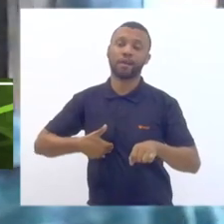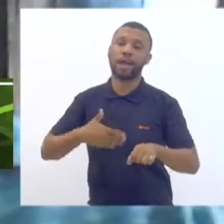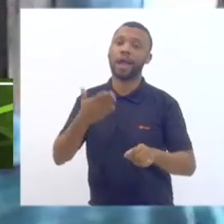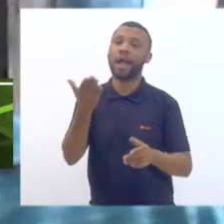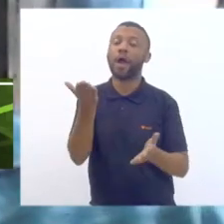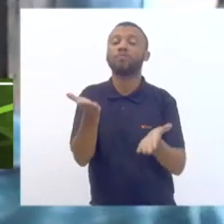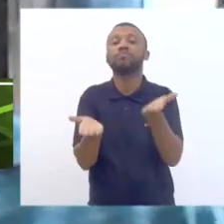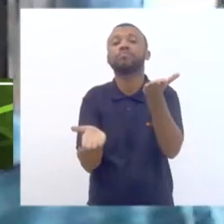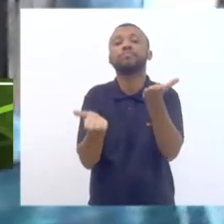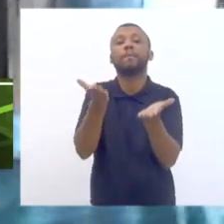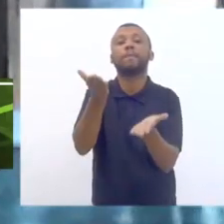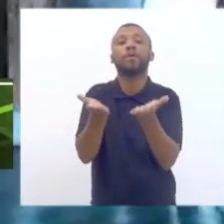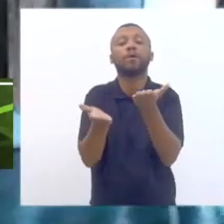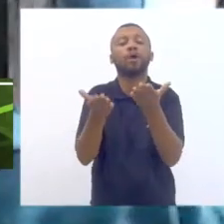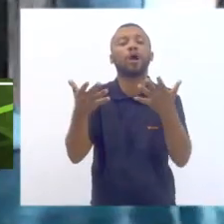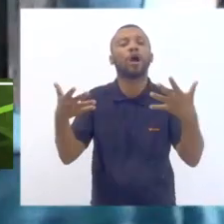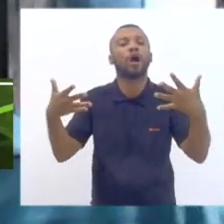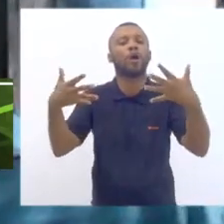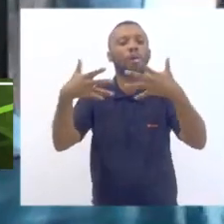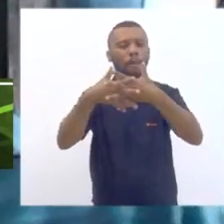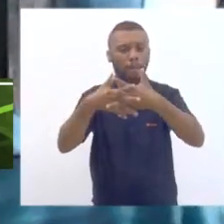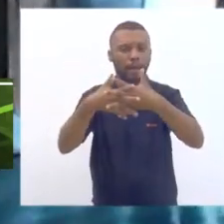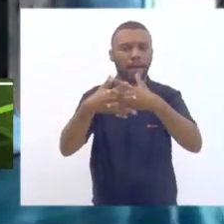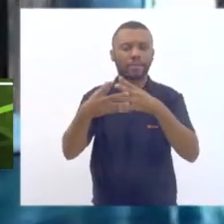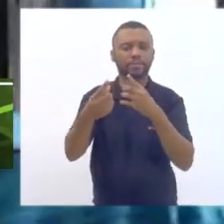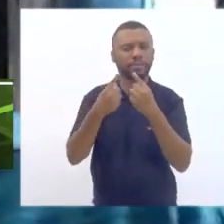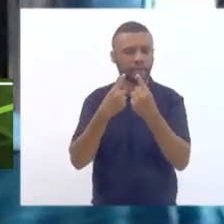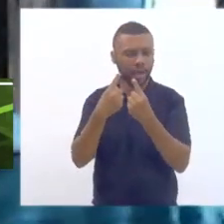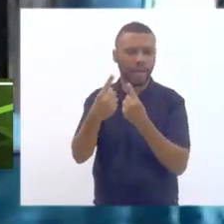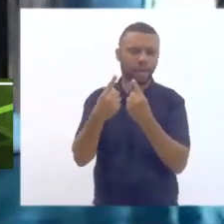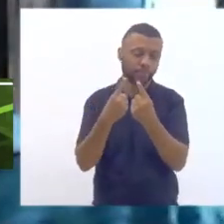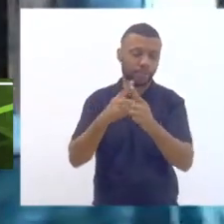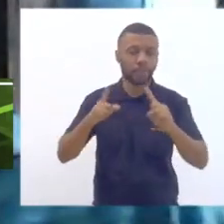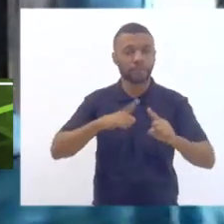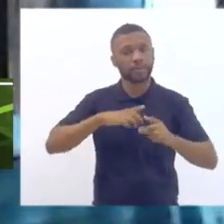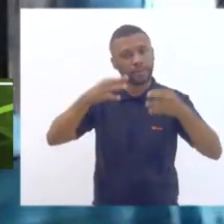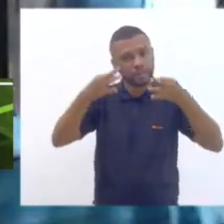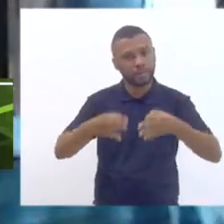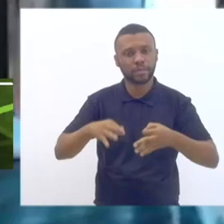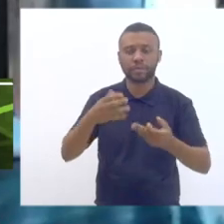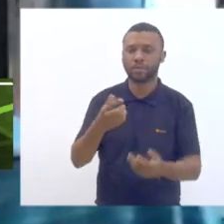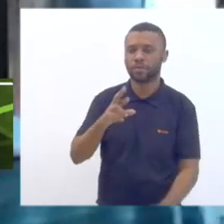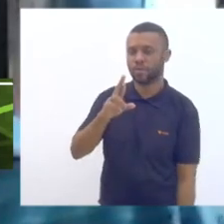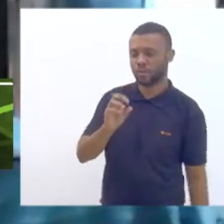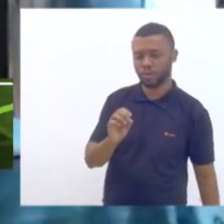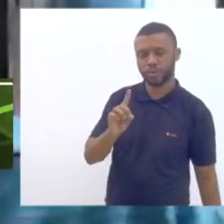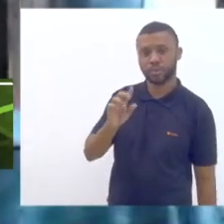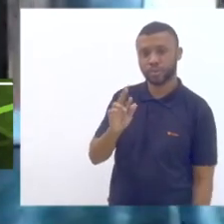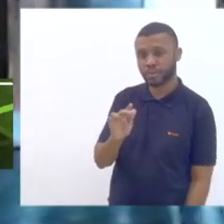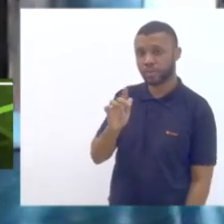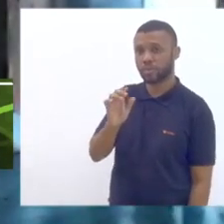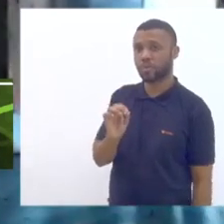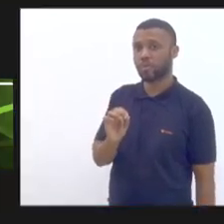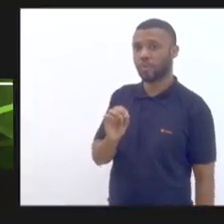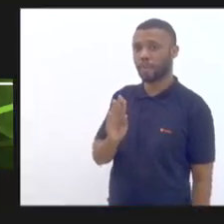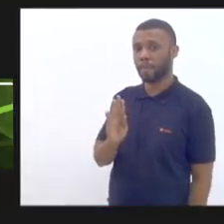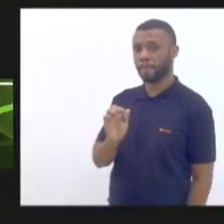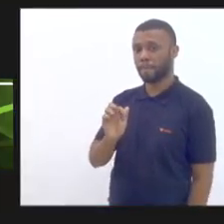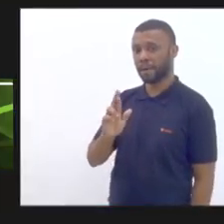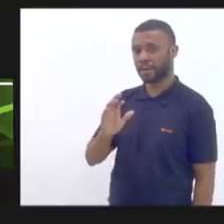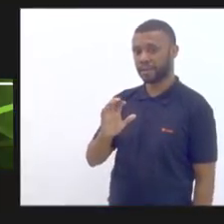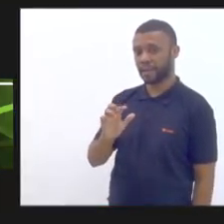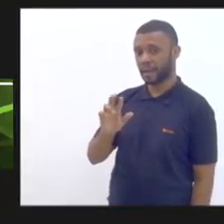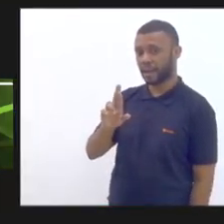dialético complexo. Mas eu tenho certeza que o Rodrigo Bacelar ele vai conseguir. Portanto, eu